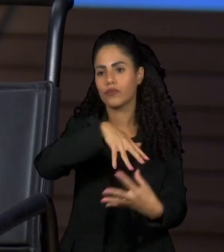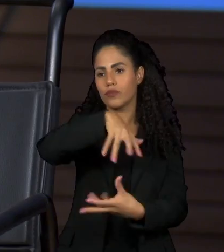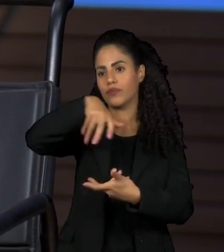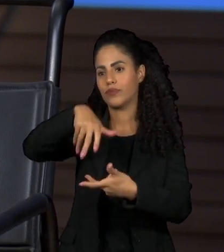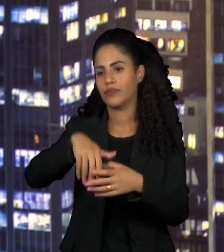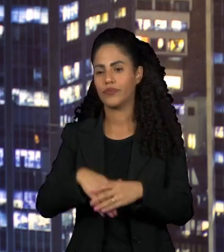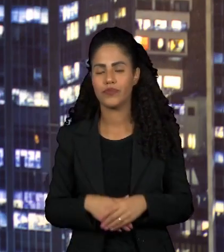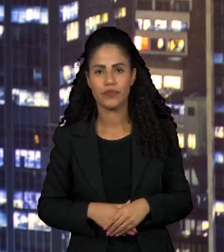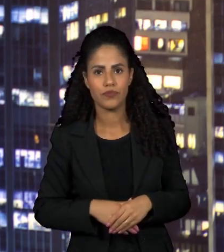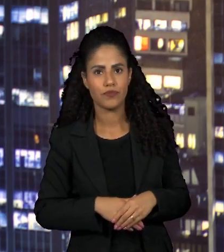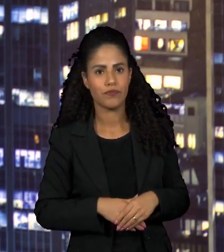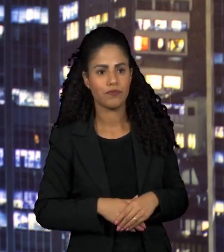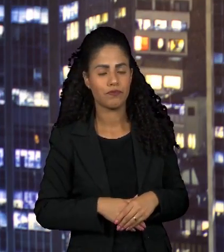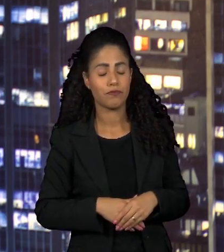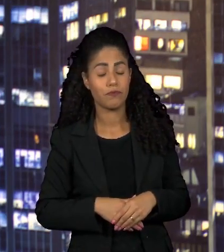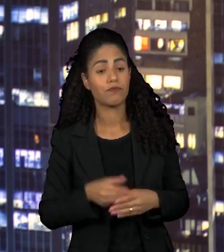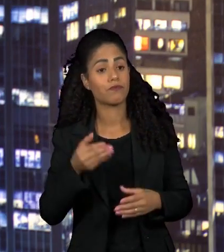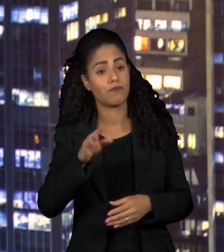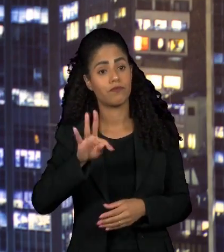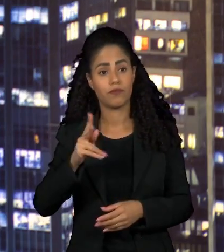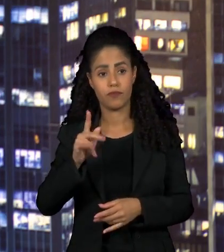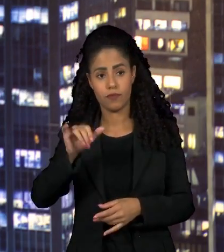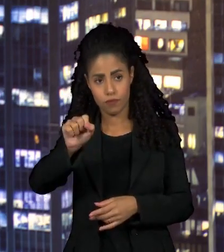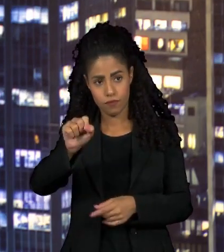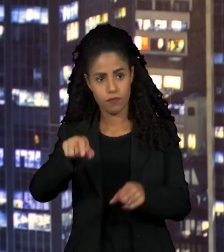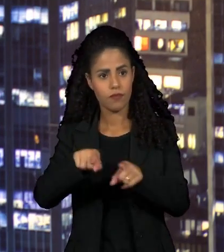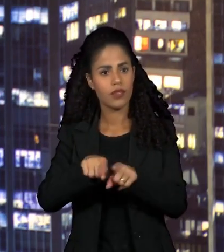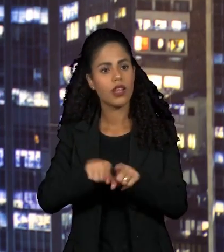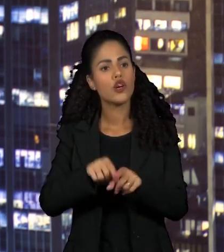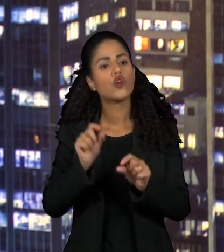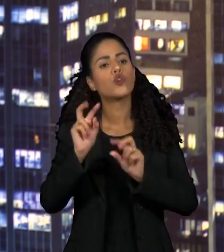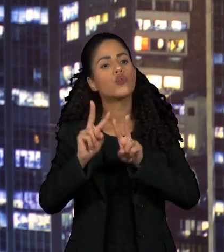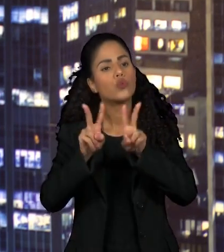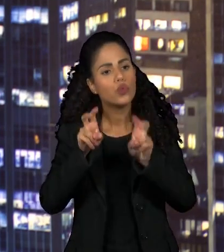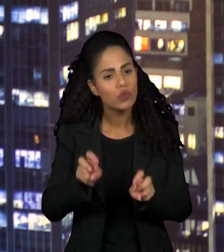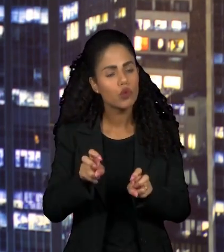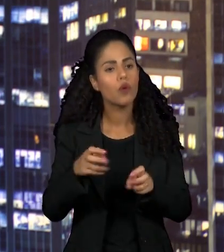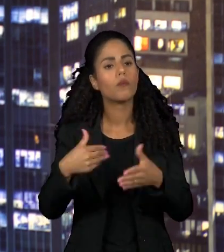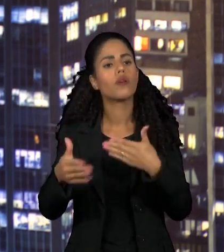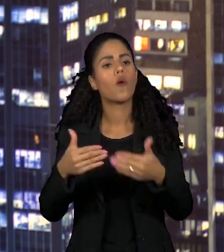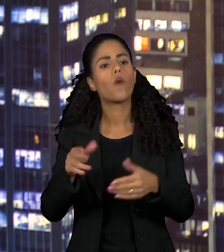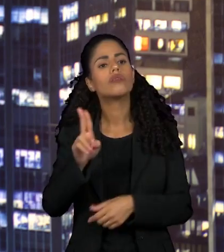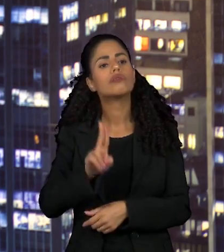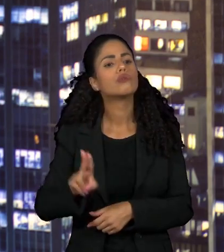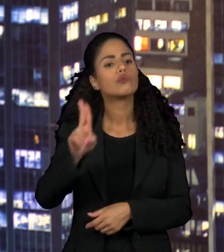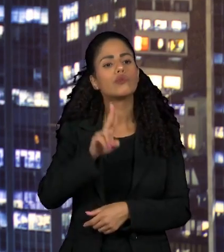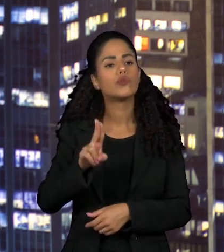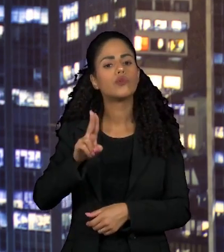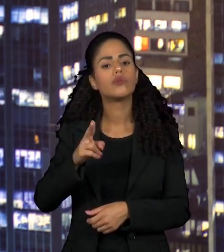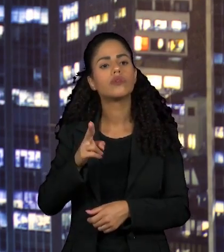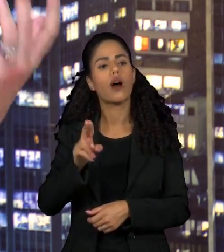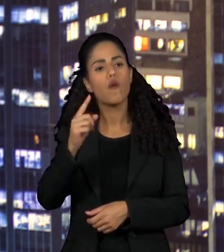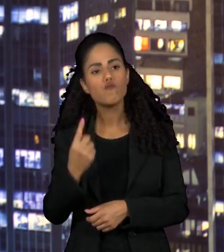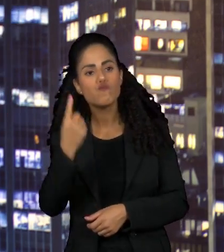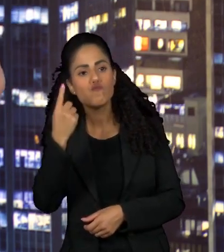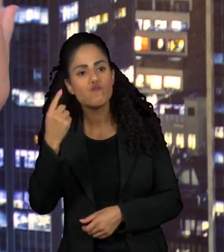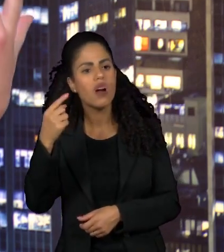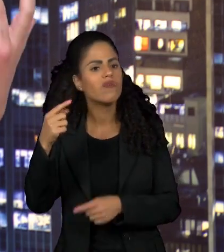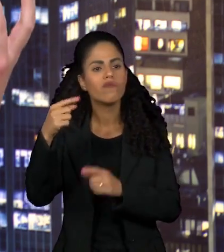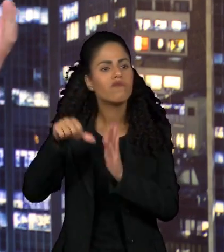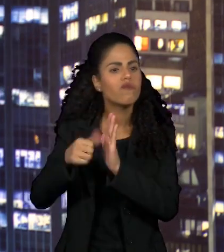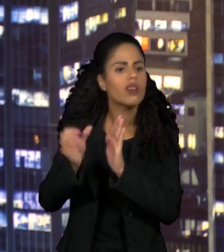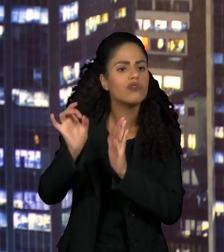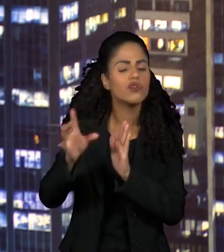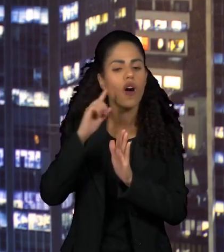todo. Agora, doutora Thaís, a cultura do descartável também contribui com esse excesso de produção de plástico, né? Mostramos aí mergulhados